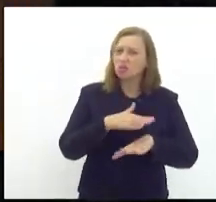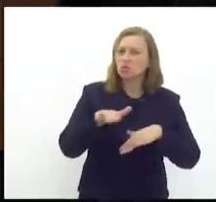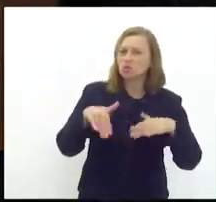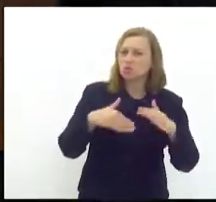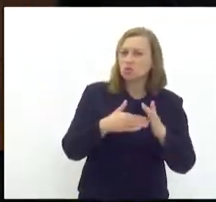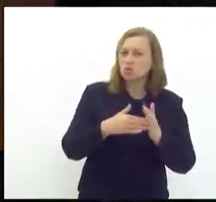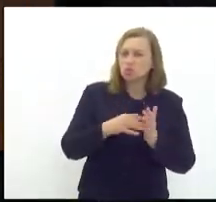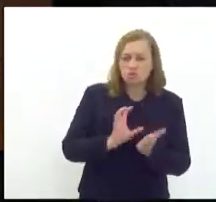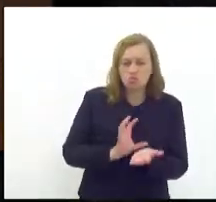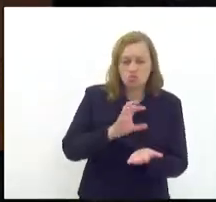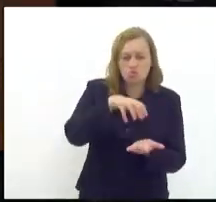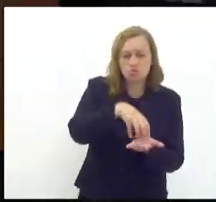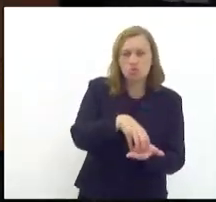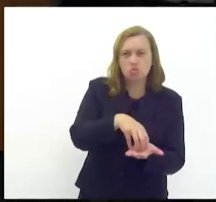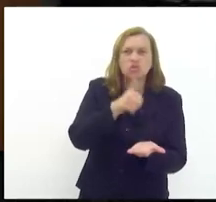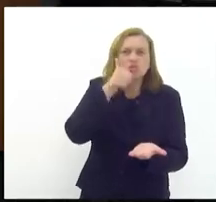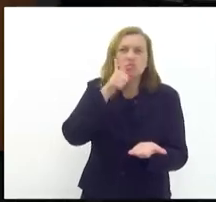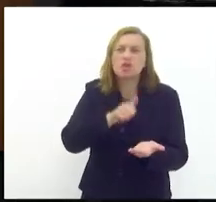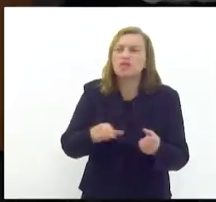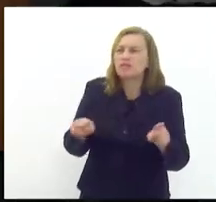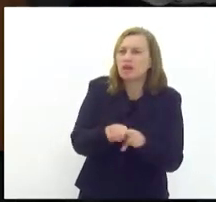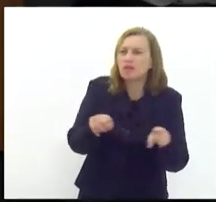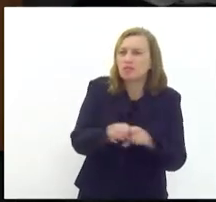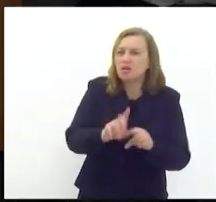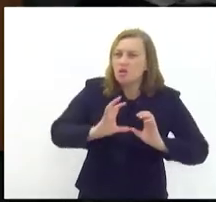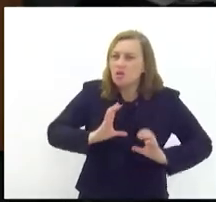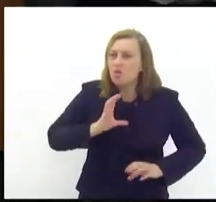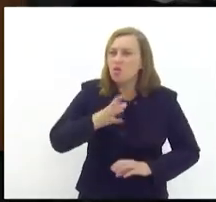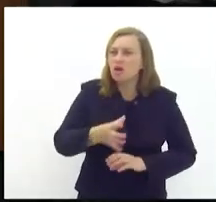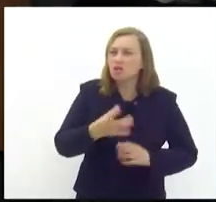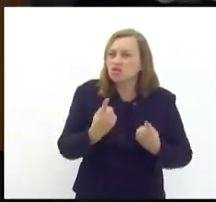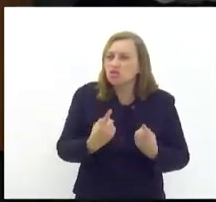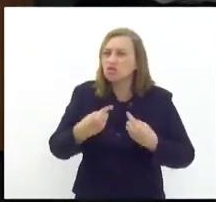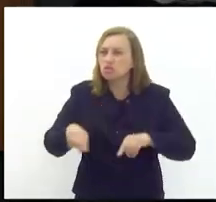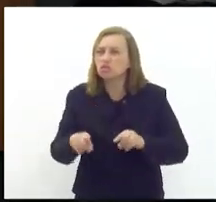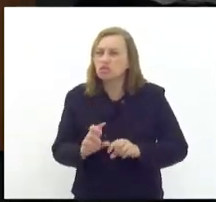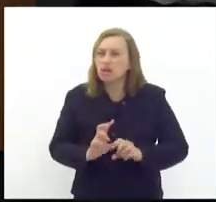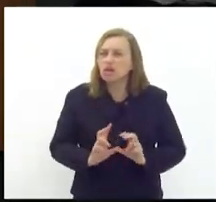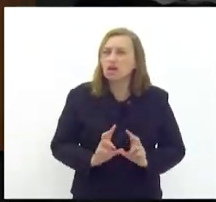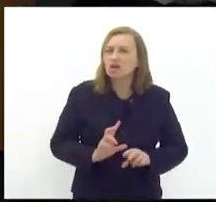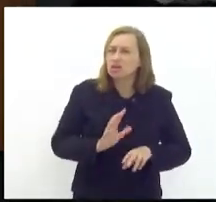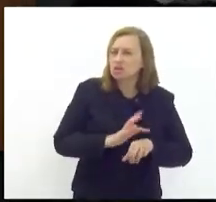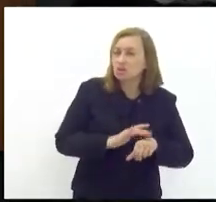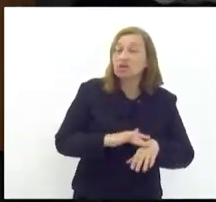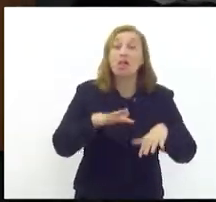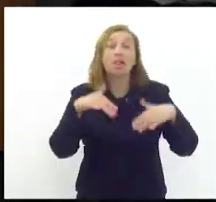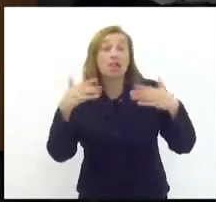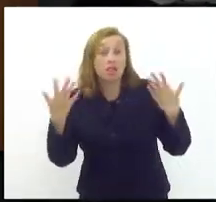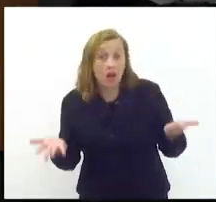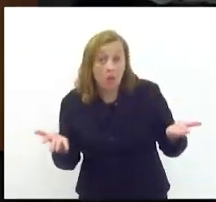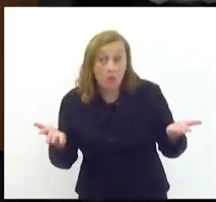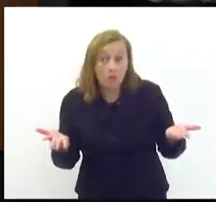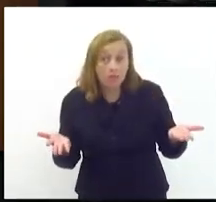de mulheres para terem também mais coragem no enfrentamento dessa doença então